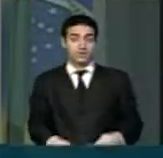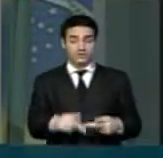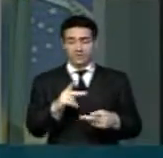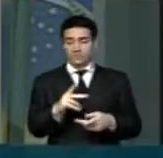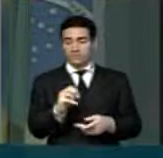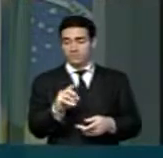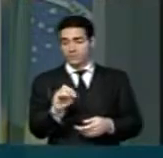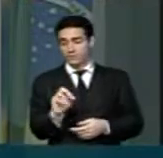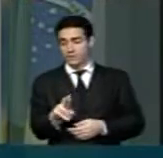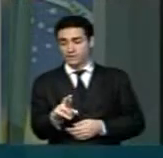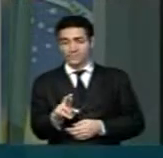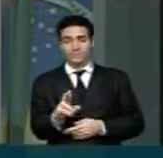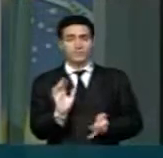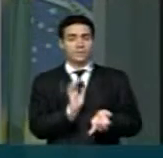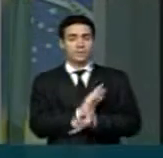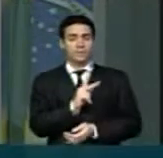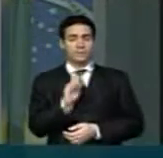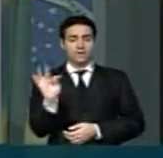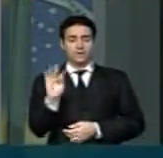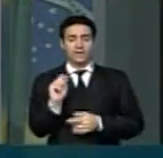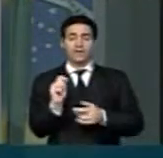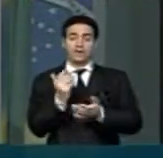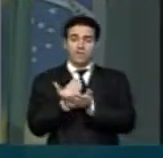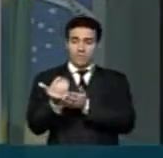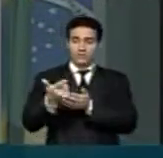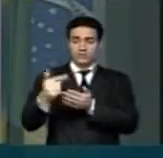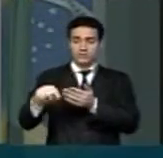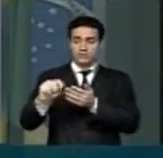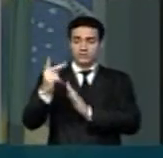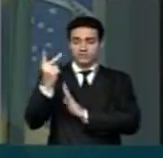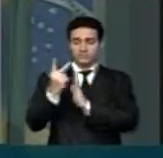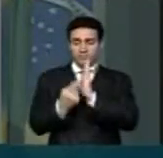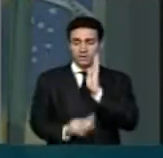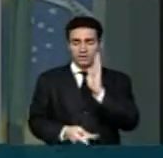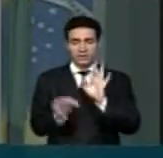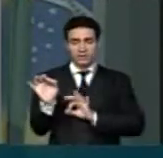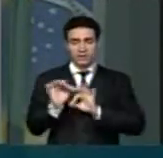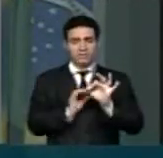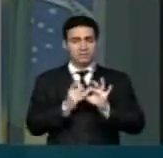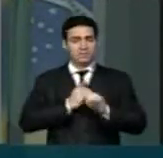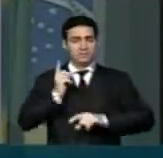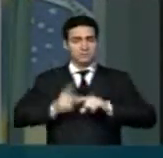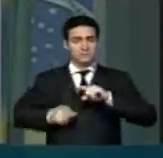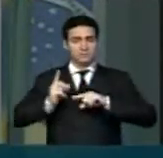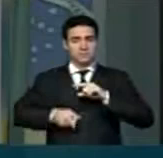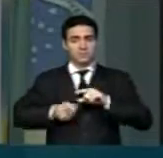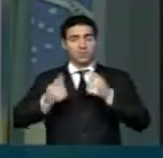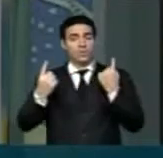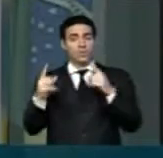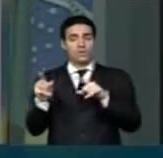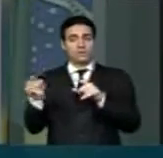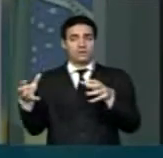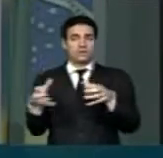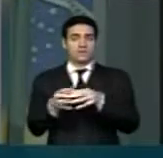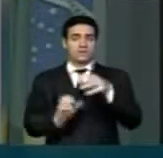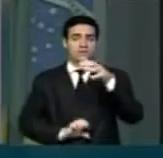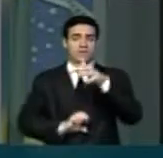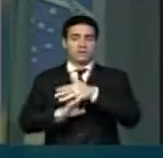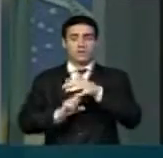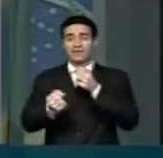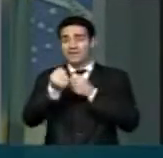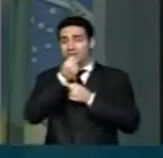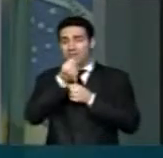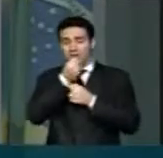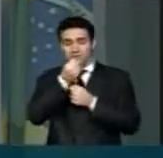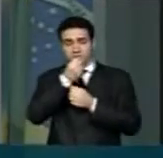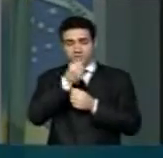municipais, o PT reinicia um plano de tortuosa censura à imprensa. A obsessão